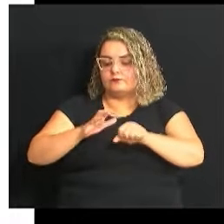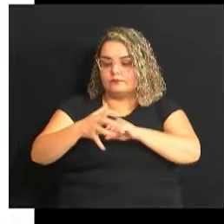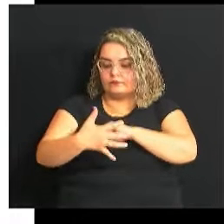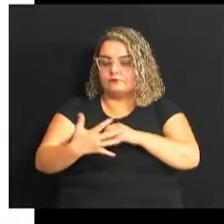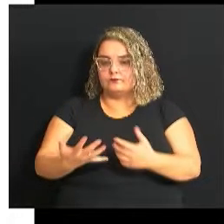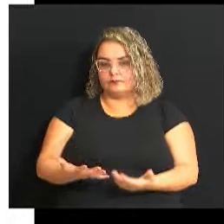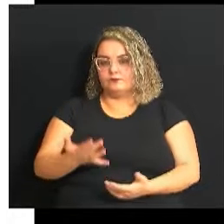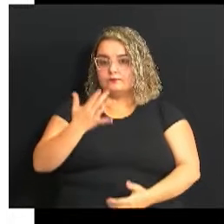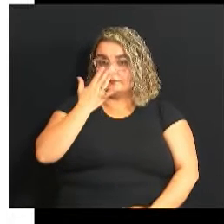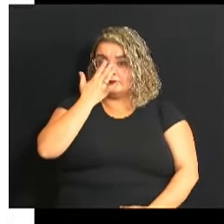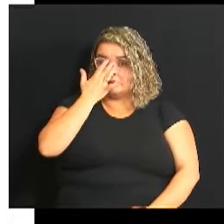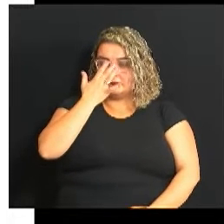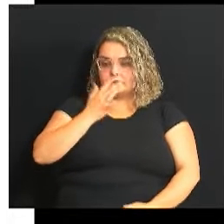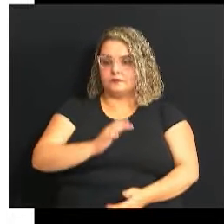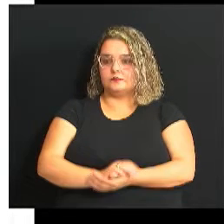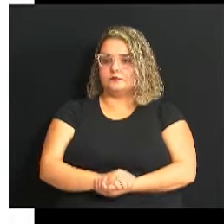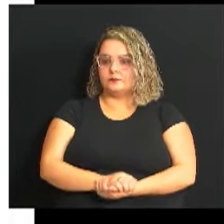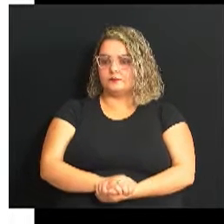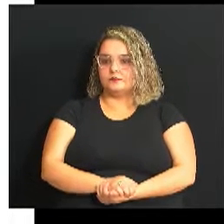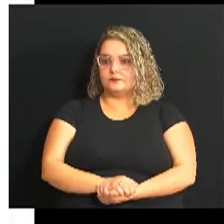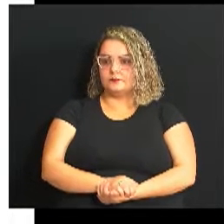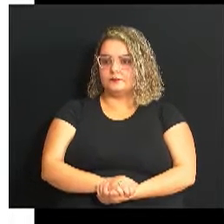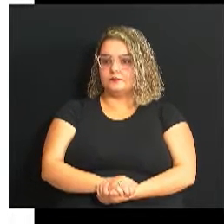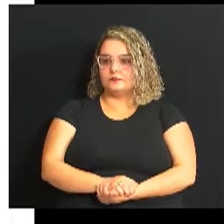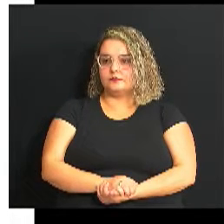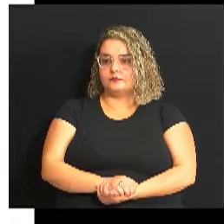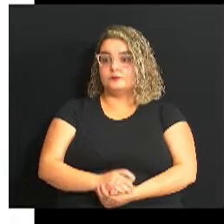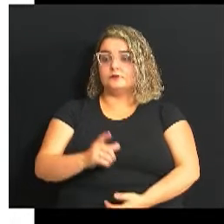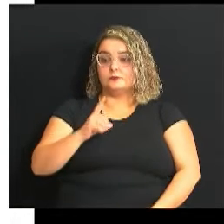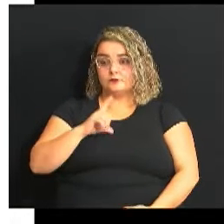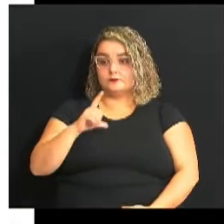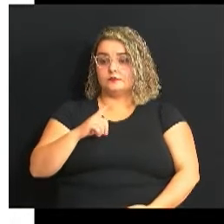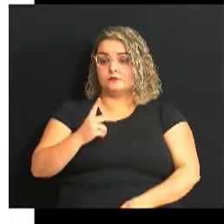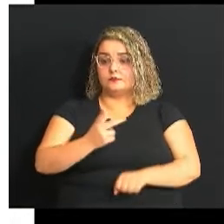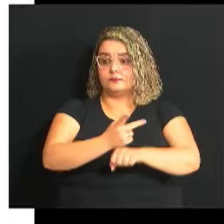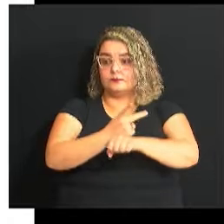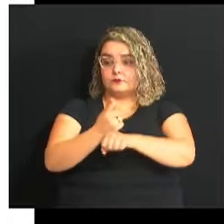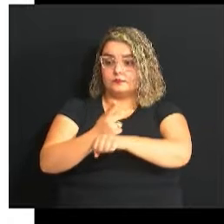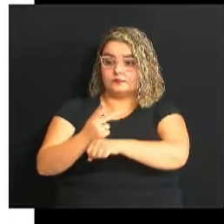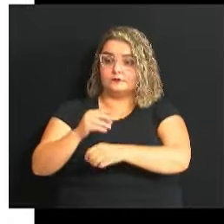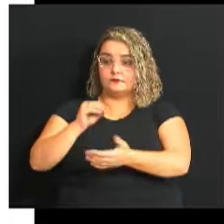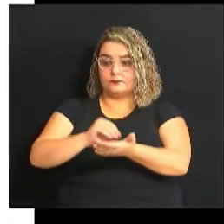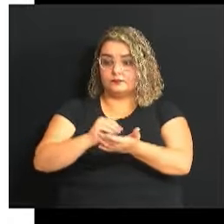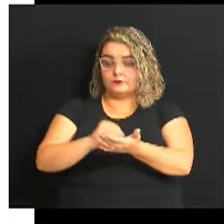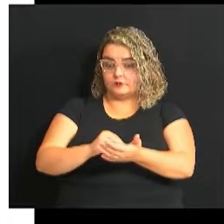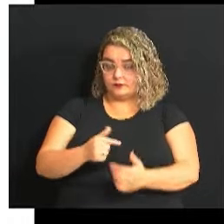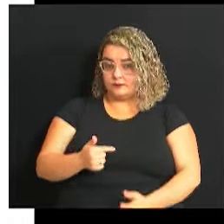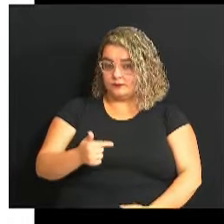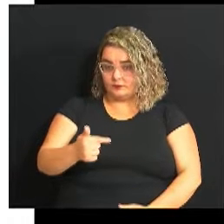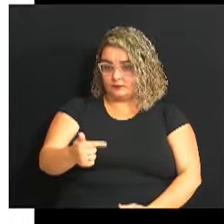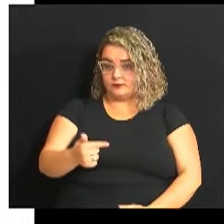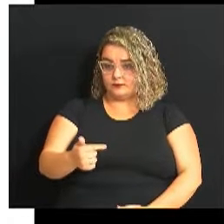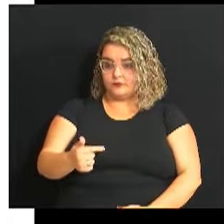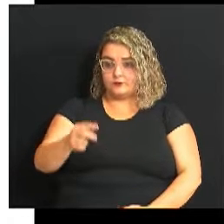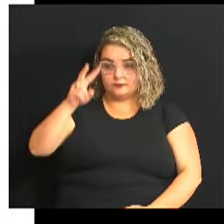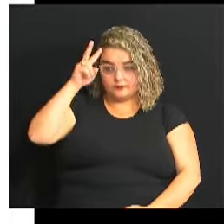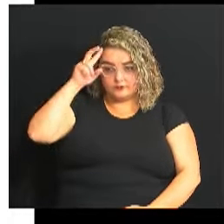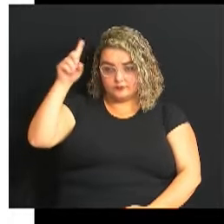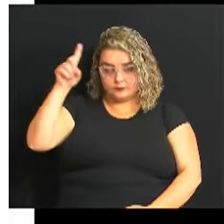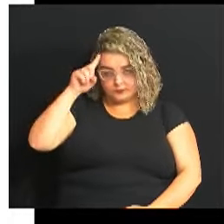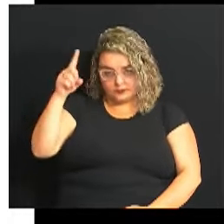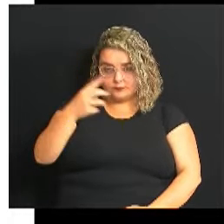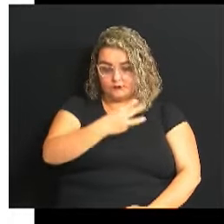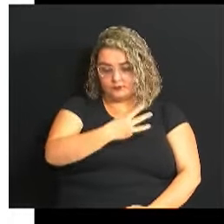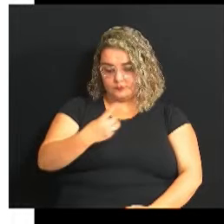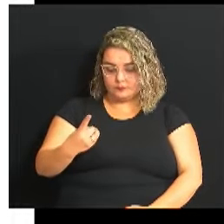saúde deram positivo. Então, a gente teve na procura, nessa última semana, que vai de dia 31 de julho